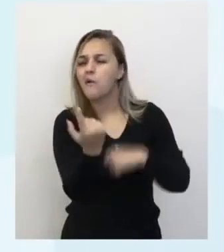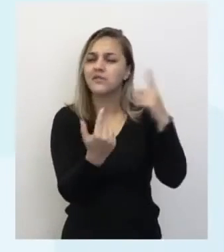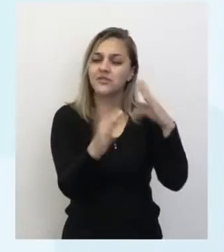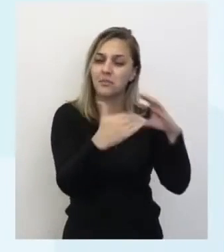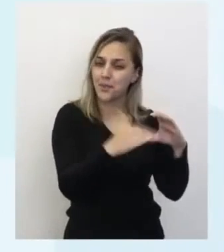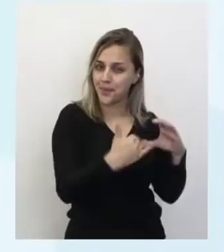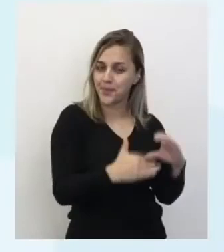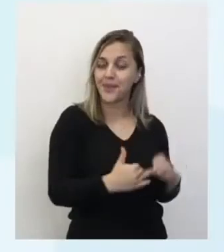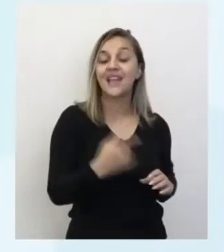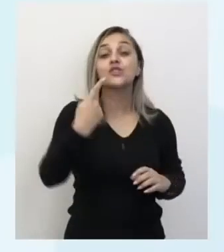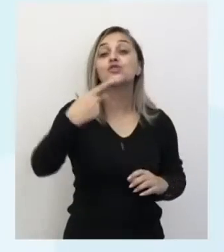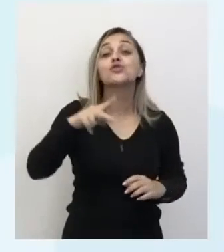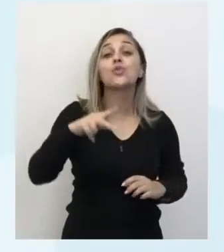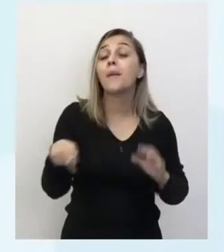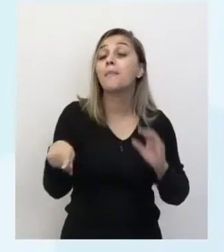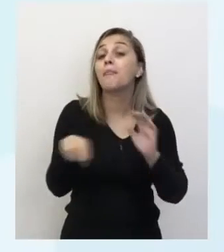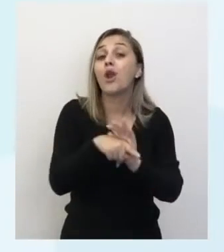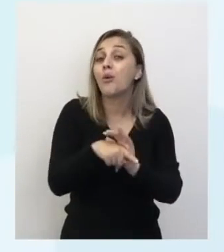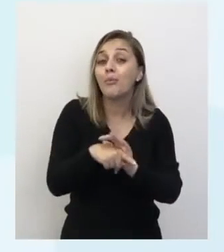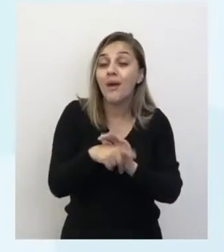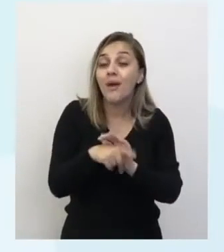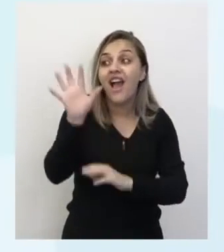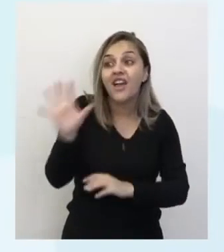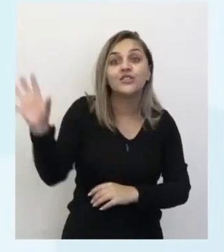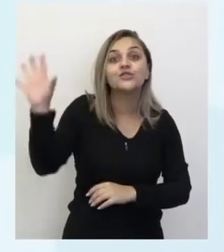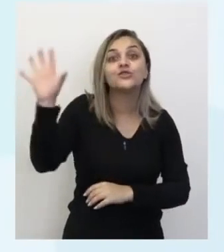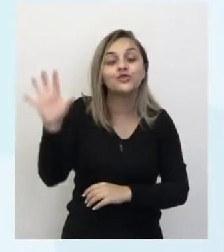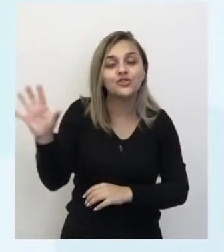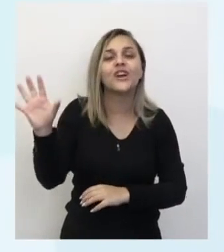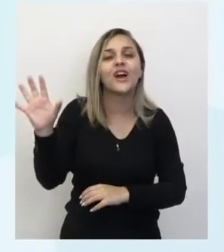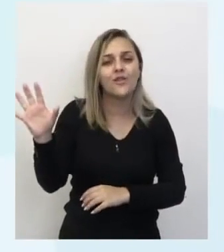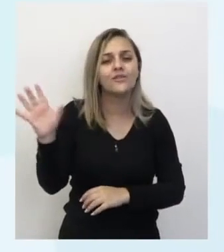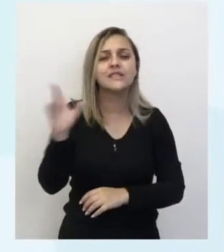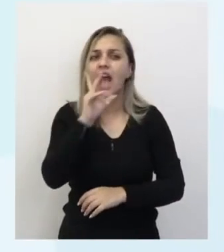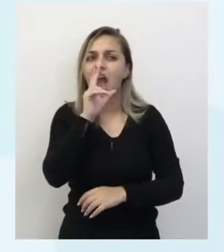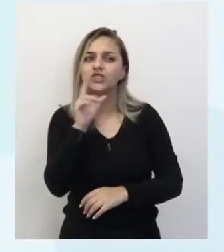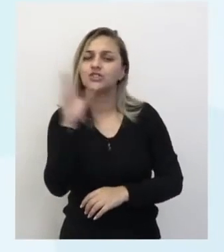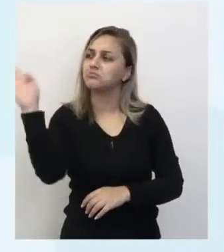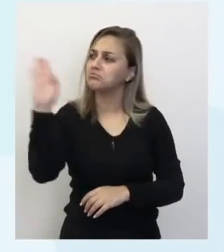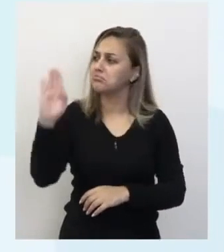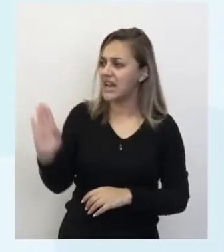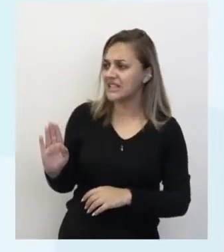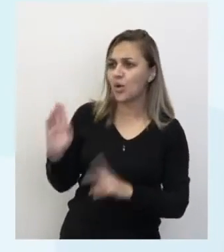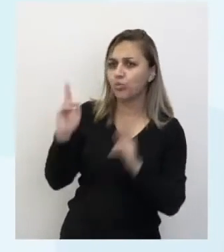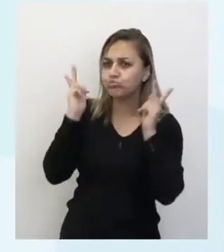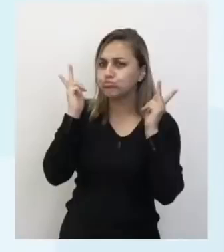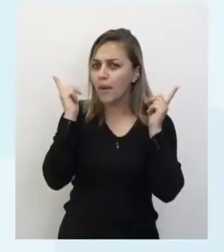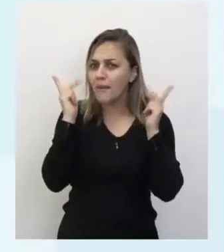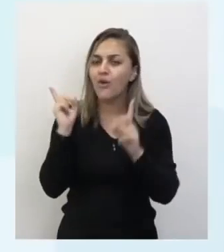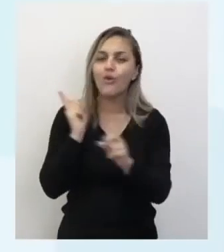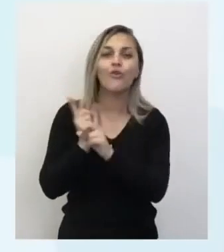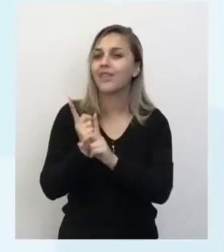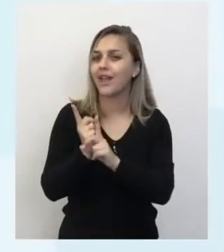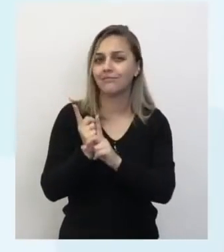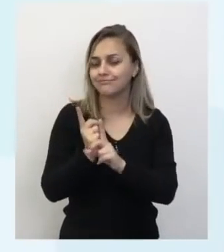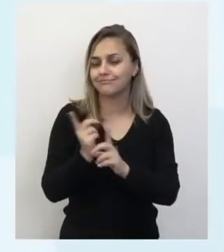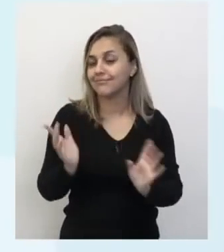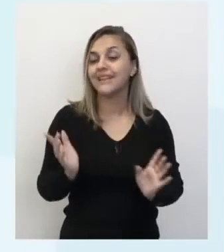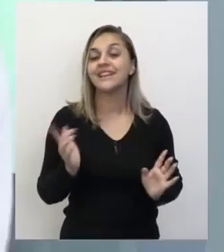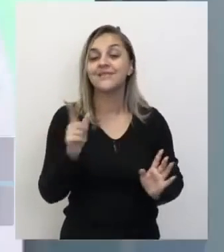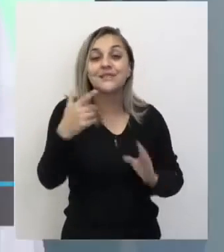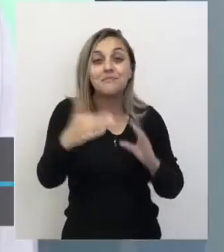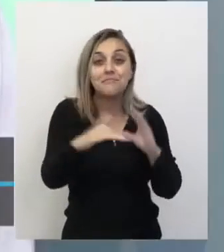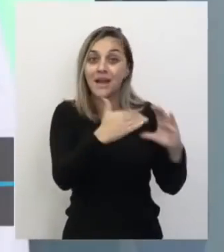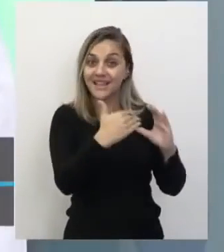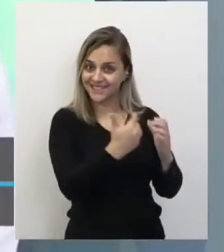típico da sua região, assim, que você acredita que não é comum em todo o Brasil, mas que na sua região aí é típico, tá bom? Acho que 2 minutinhos